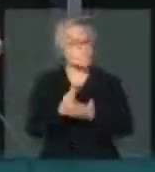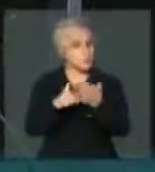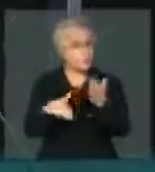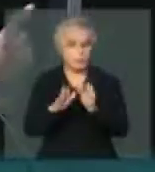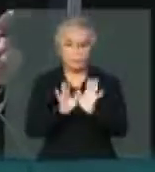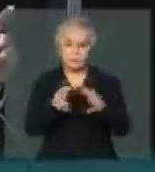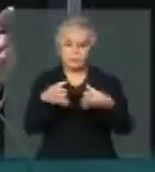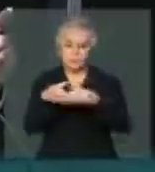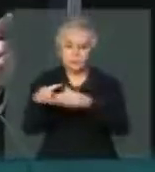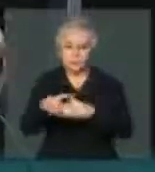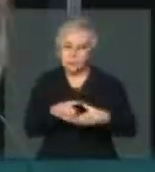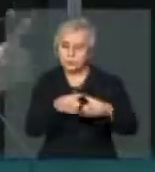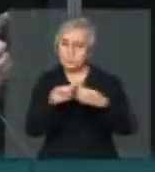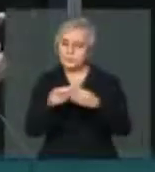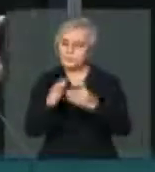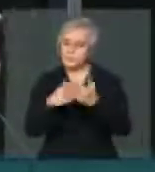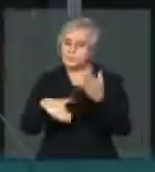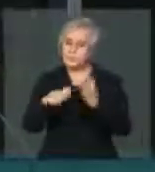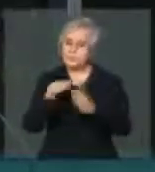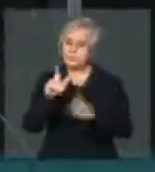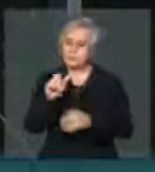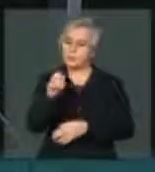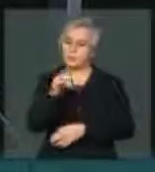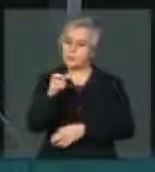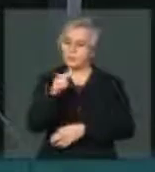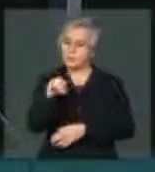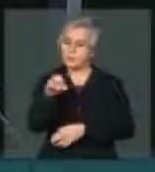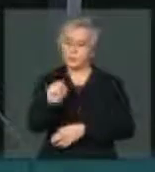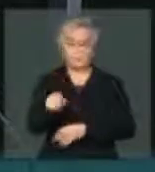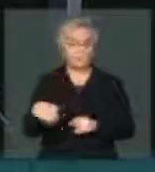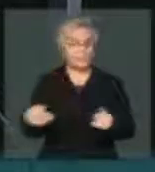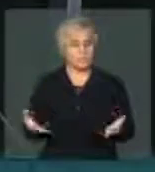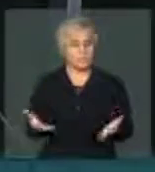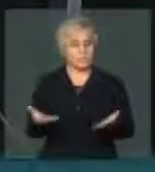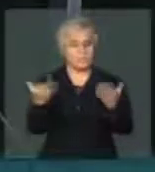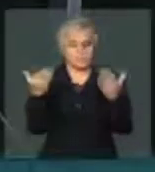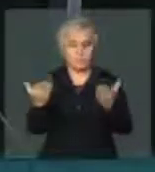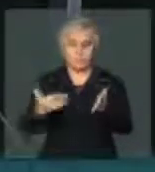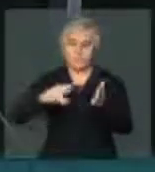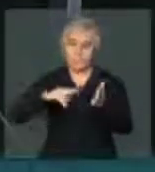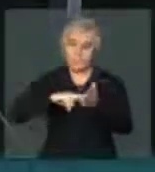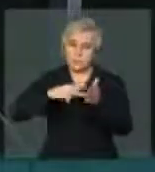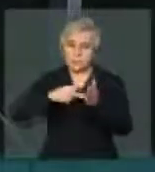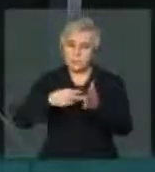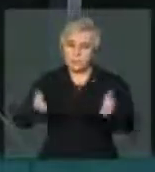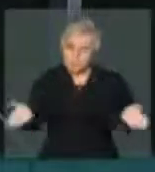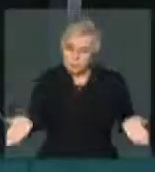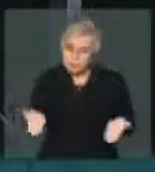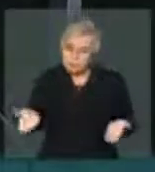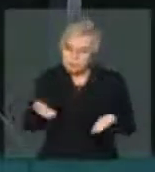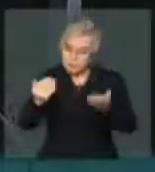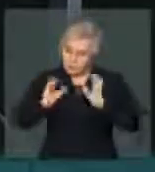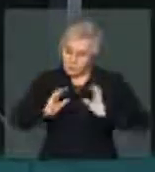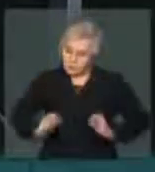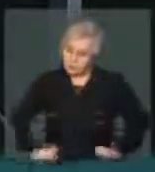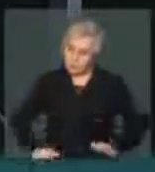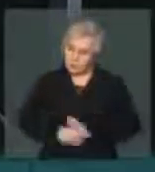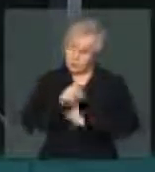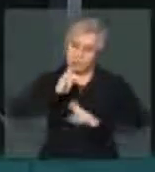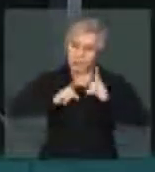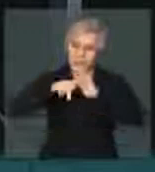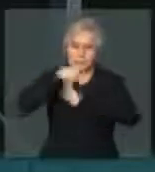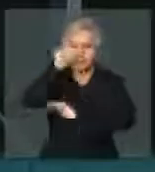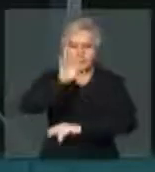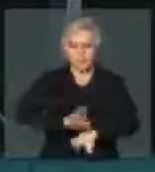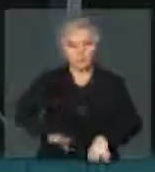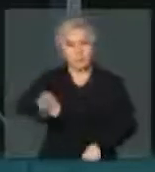partidos, todas as legendas, quantas forem. E isso significa estimular a cidadania política da nossa